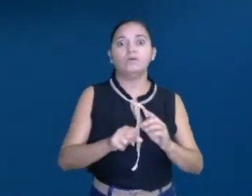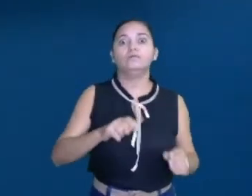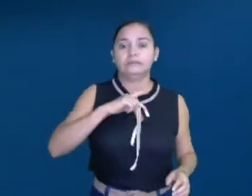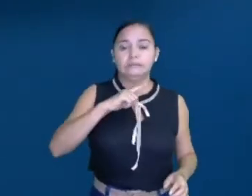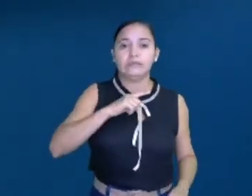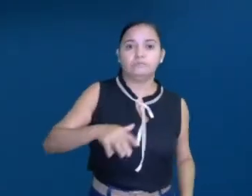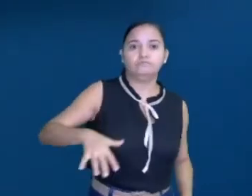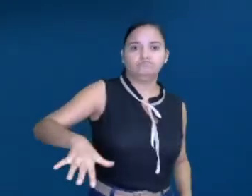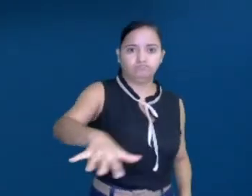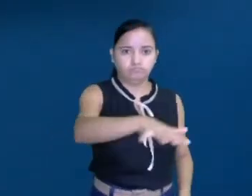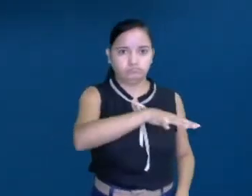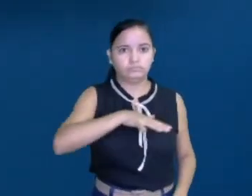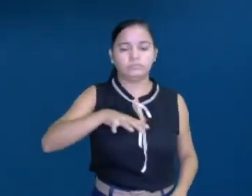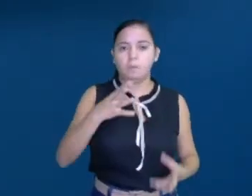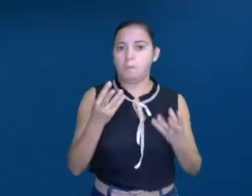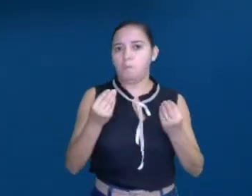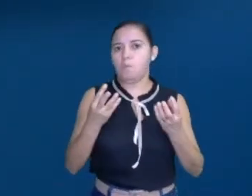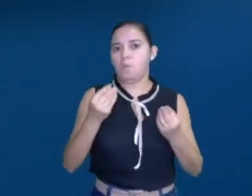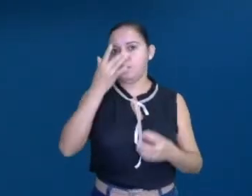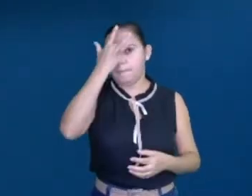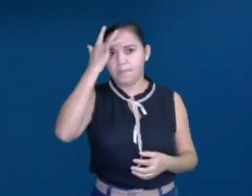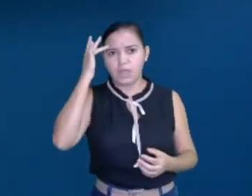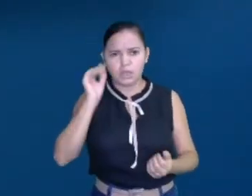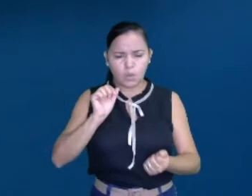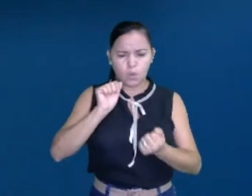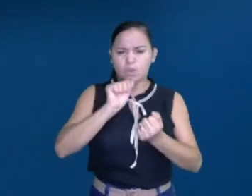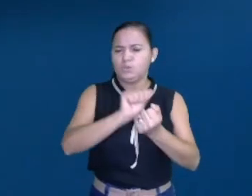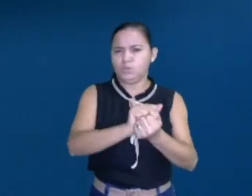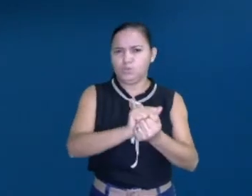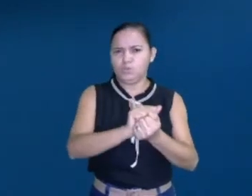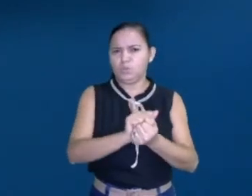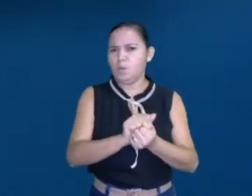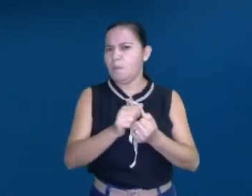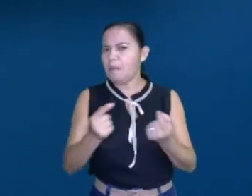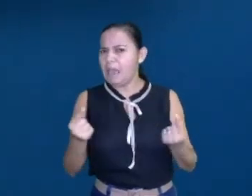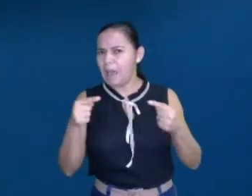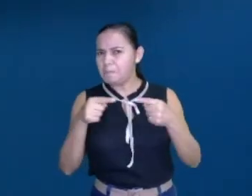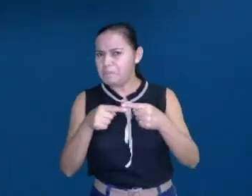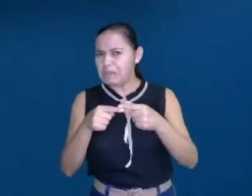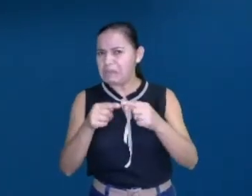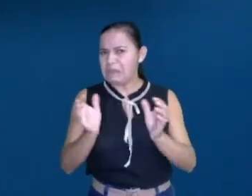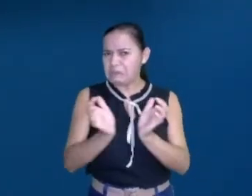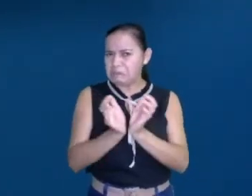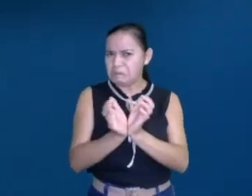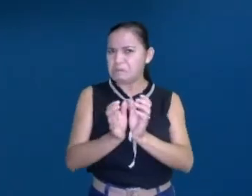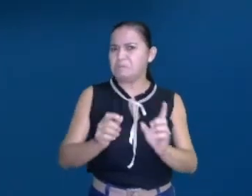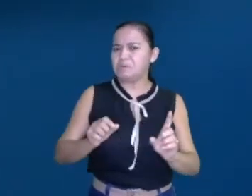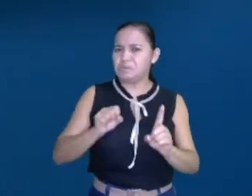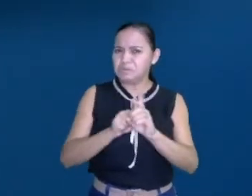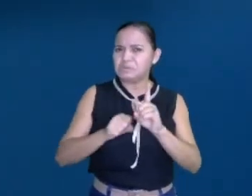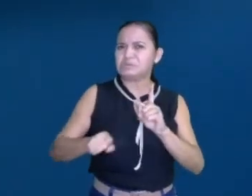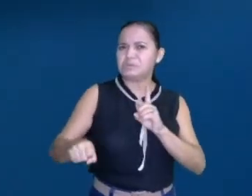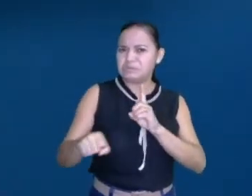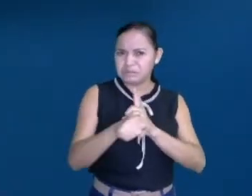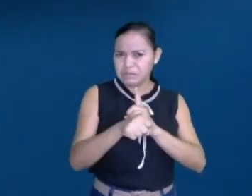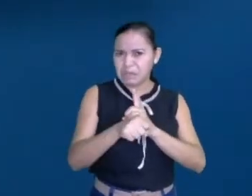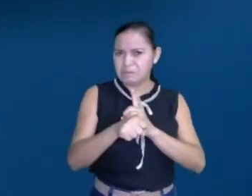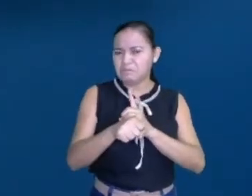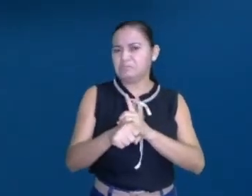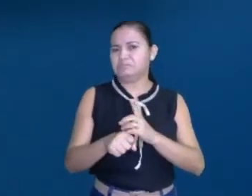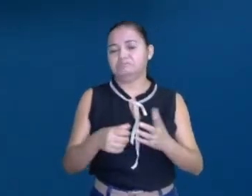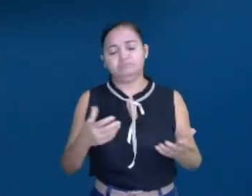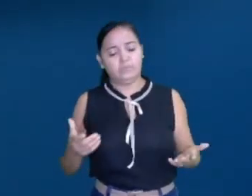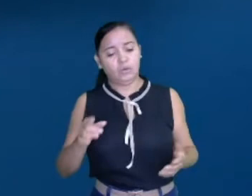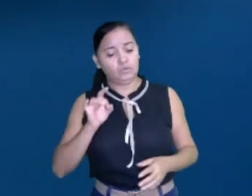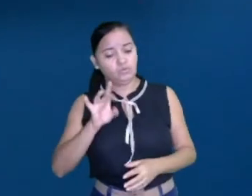ter muita gente junto, isso não quer dizer que aquilo dali é um grupo social. Ele pode ser apenas um agrupamento de pessoas.